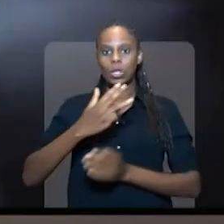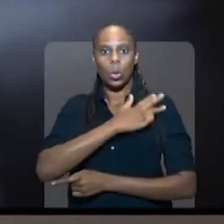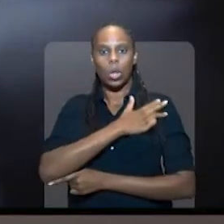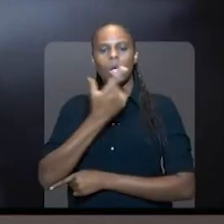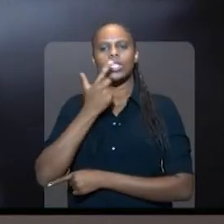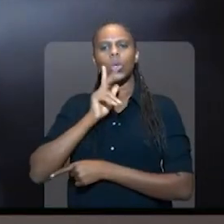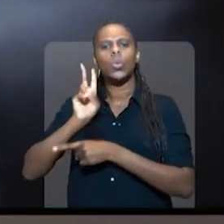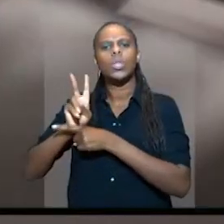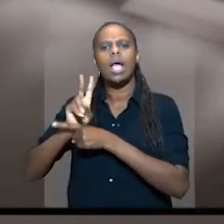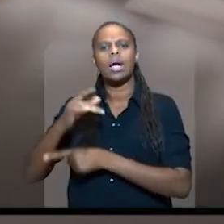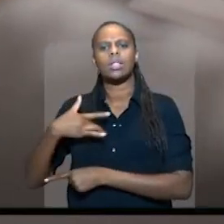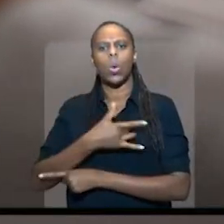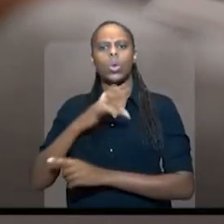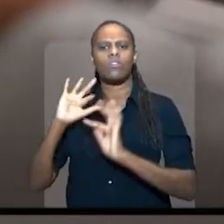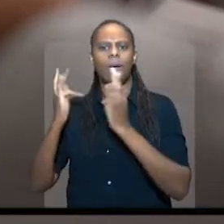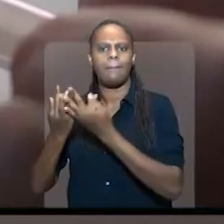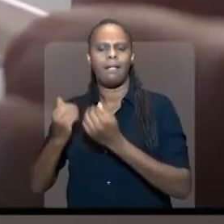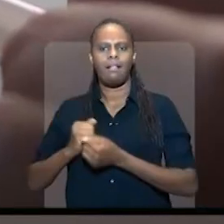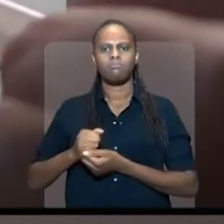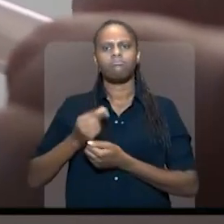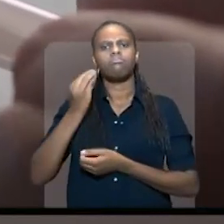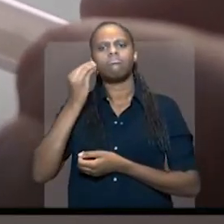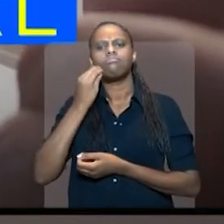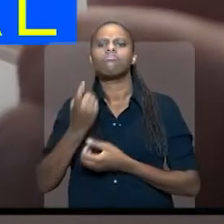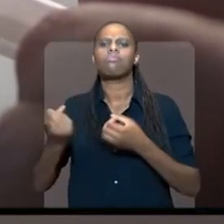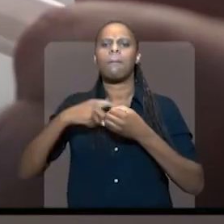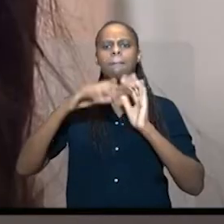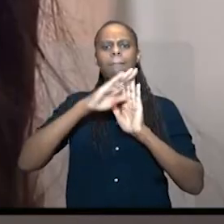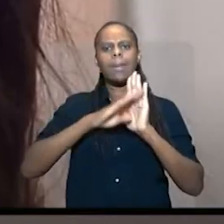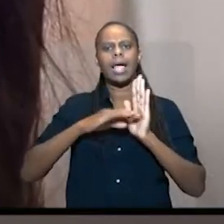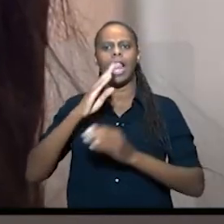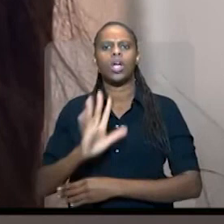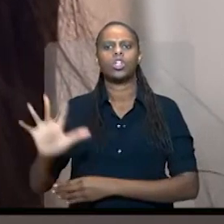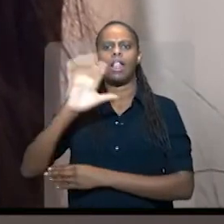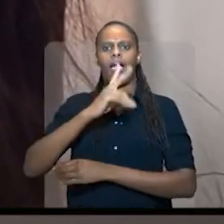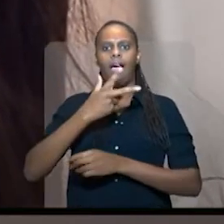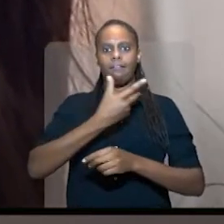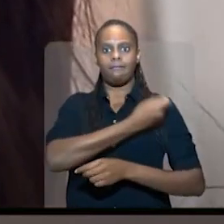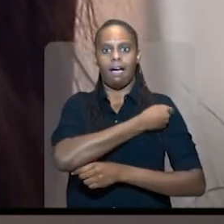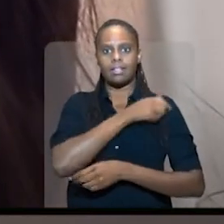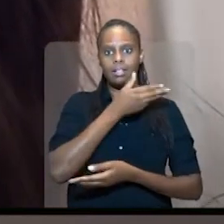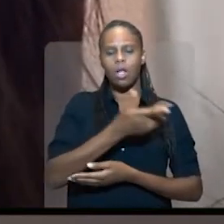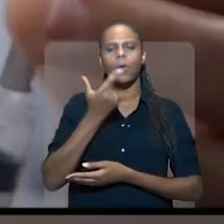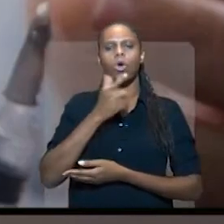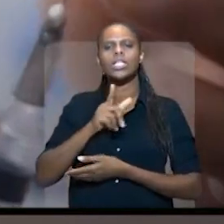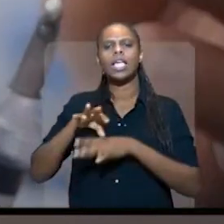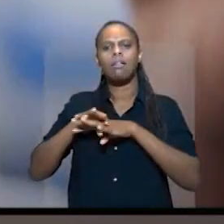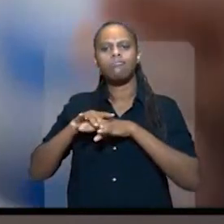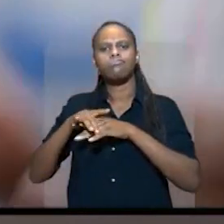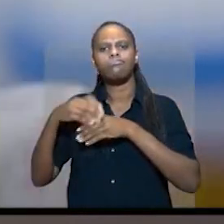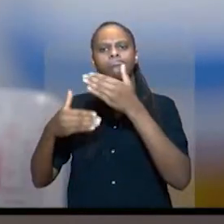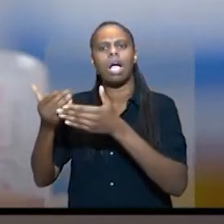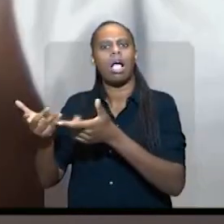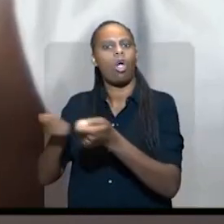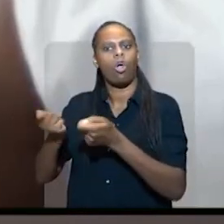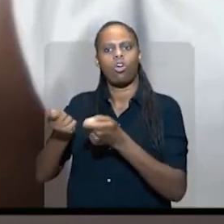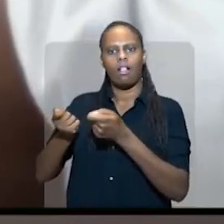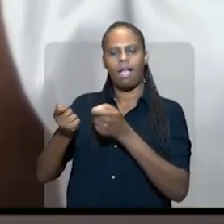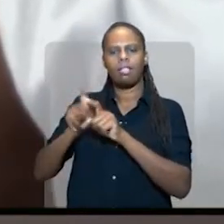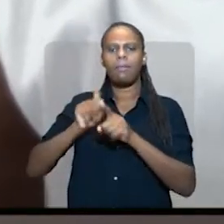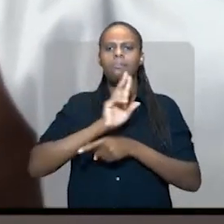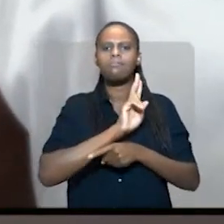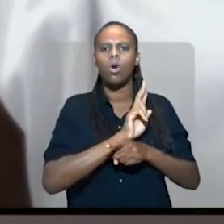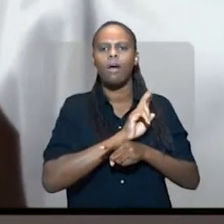Lula para cuidar da saúde das famílias. Lula vai recuperar o Plano Nacional de Vacinação para controlar o avanço de doenças